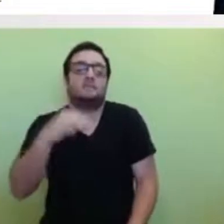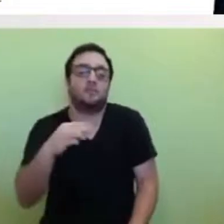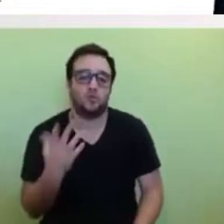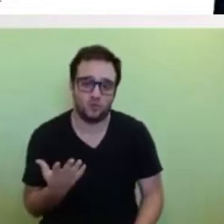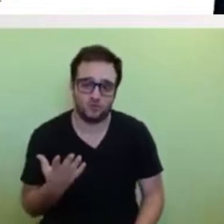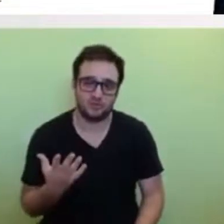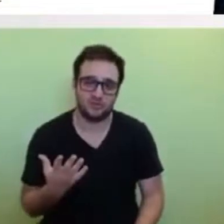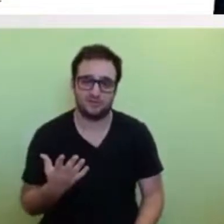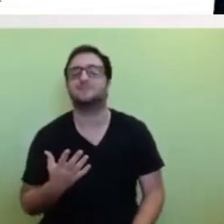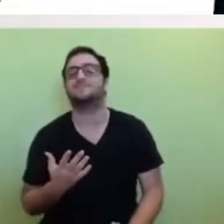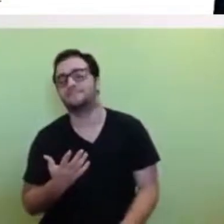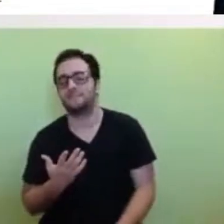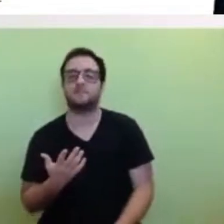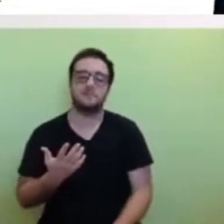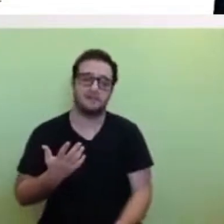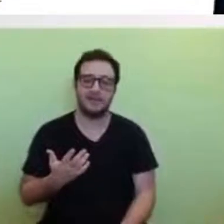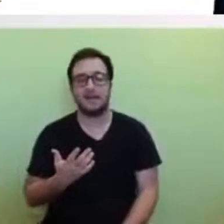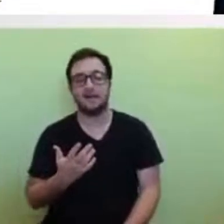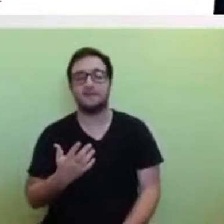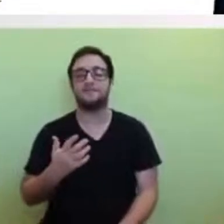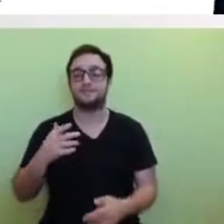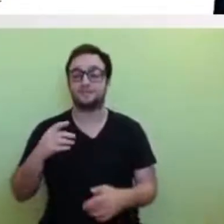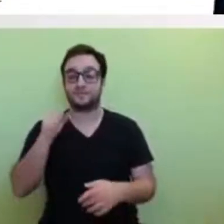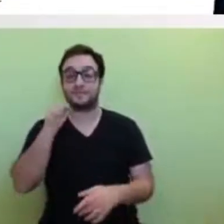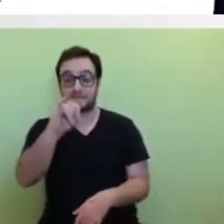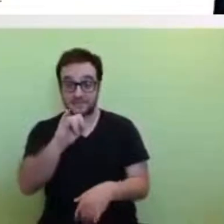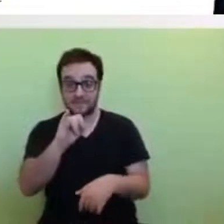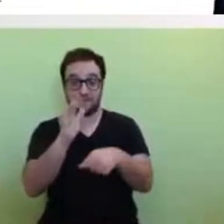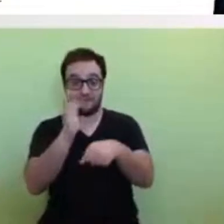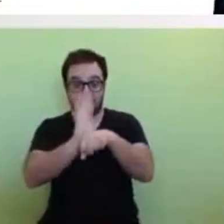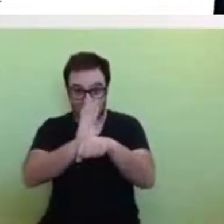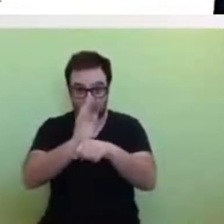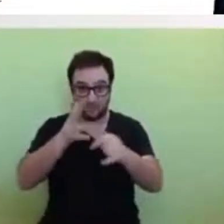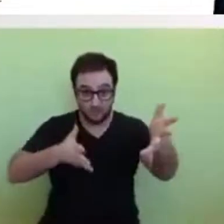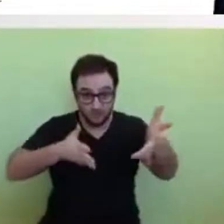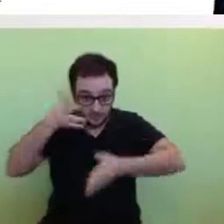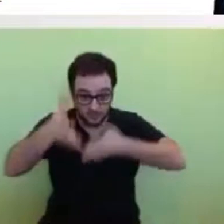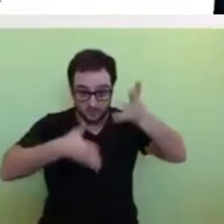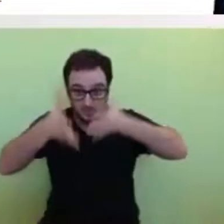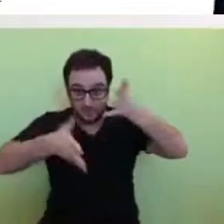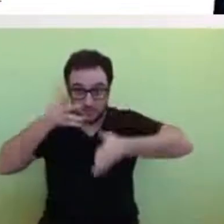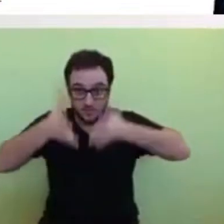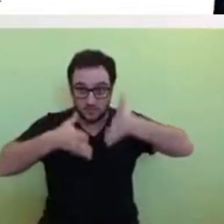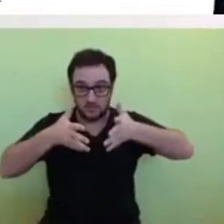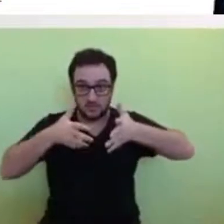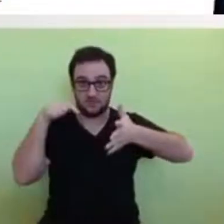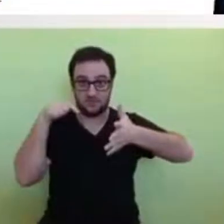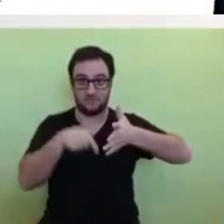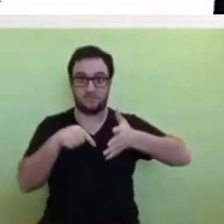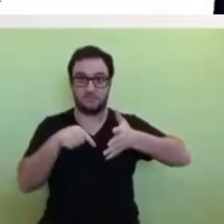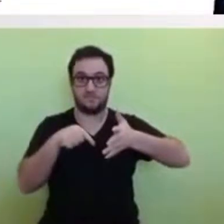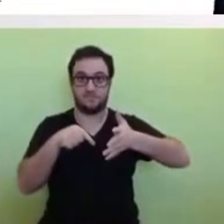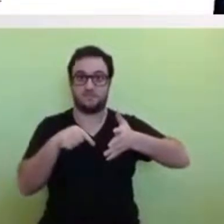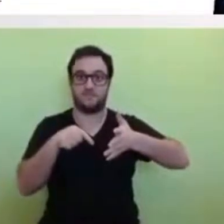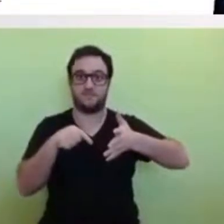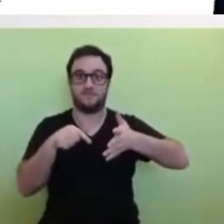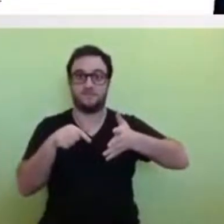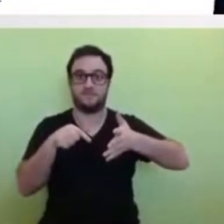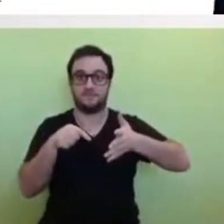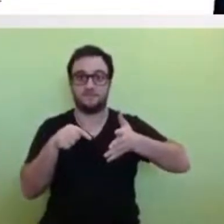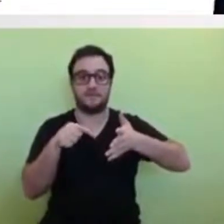quando uma produção em língua de sinais registrada em vídeo, para ser agradável para eles, ela tem que ser